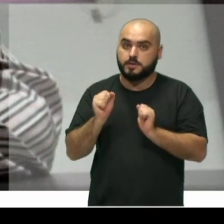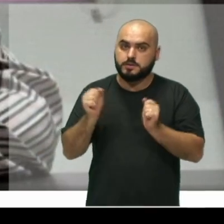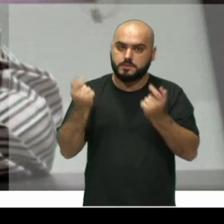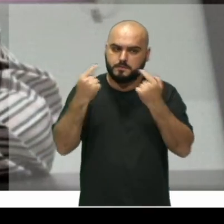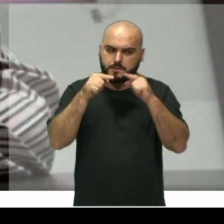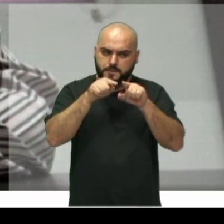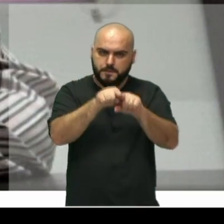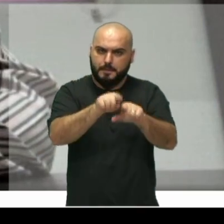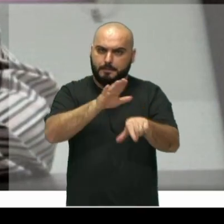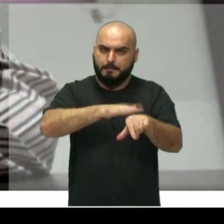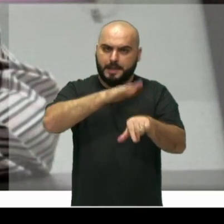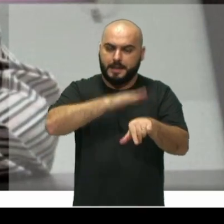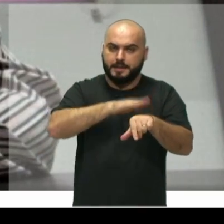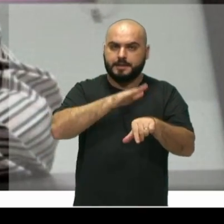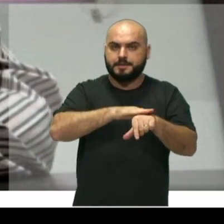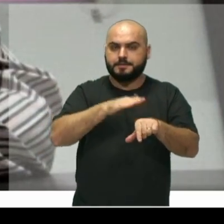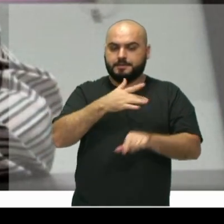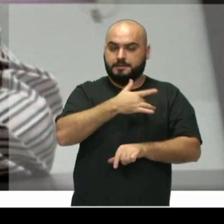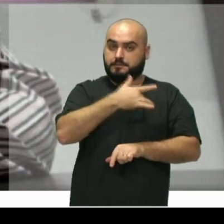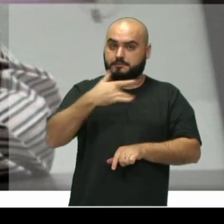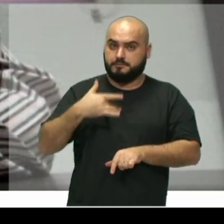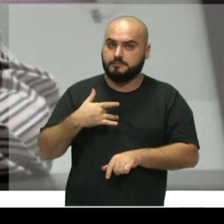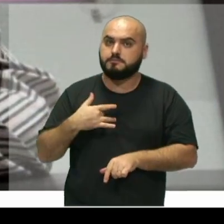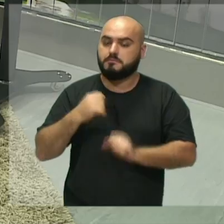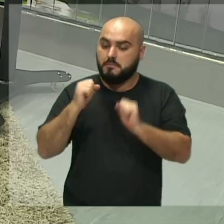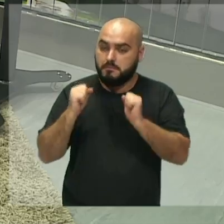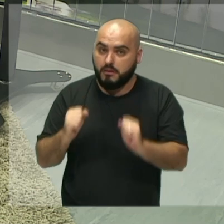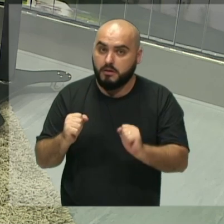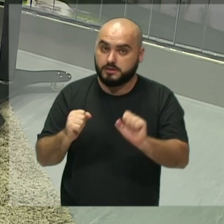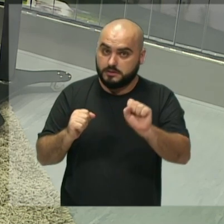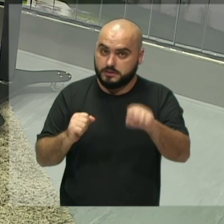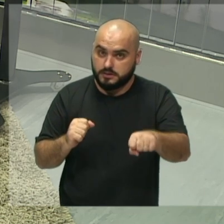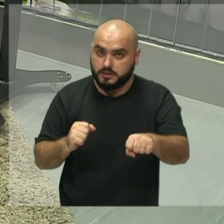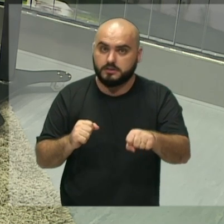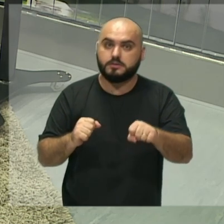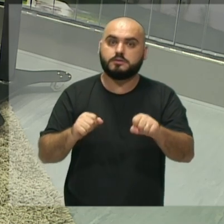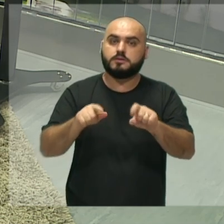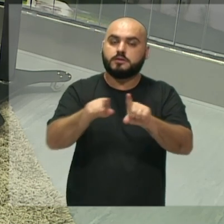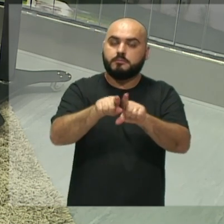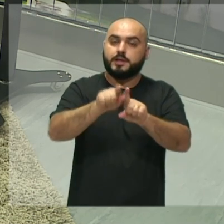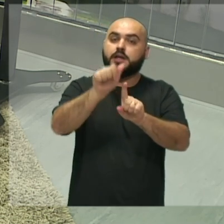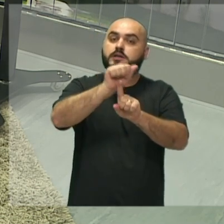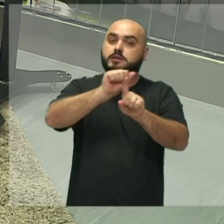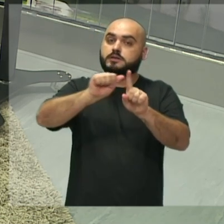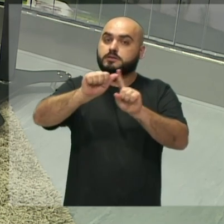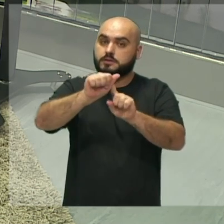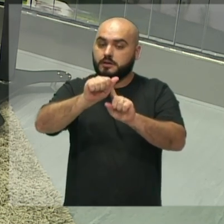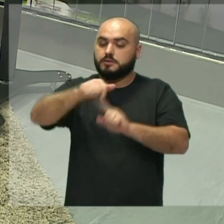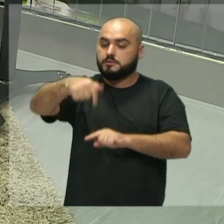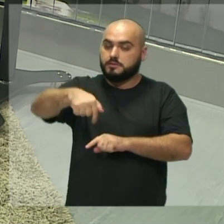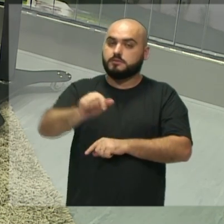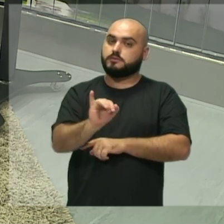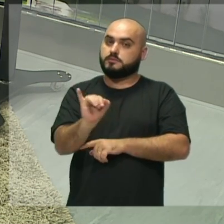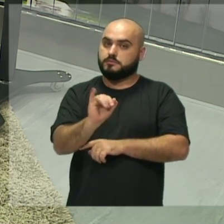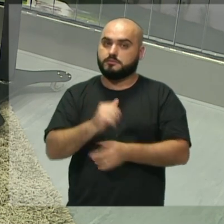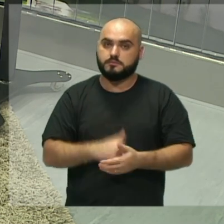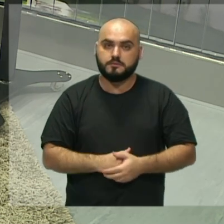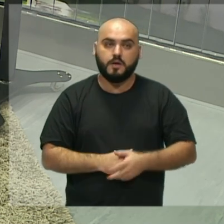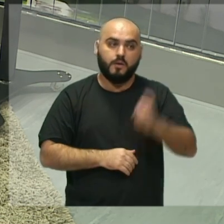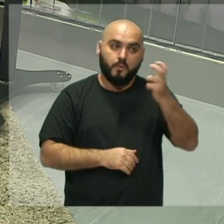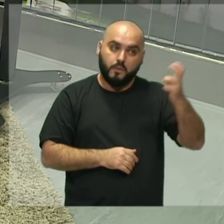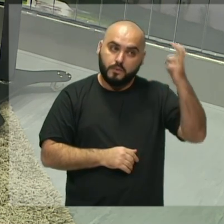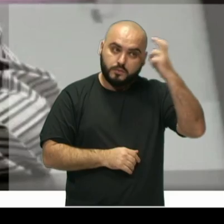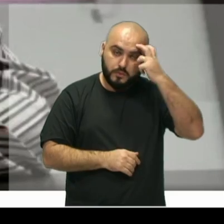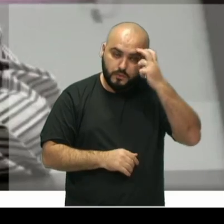de serviços através da saúde, até próprio através da assistência, nós já temos algum, mas nós podemos também através da cultura,